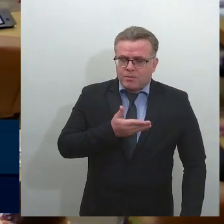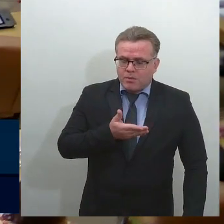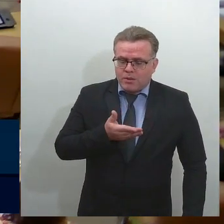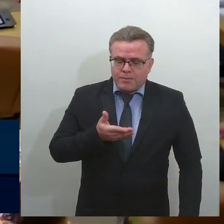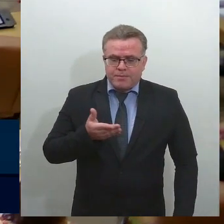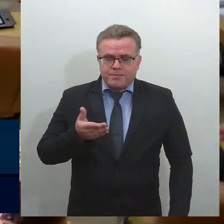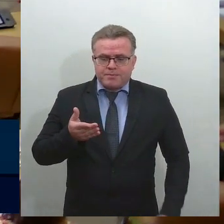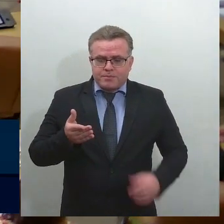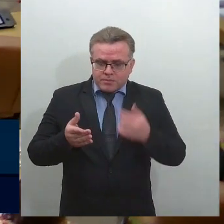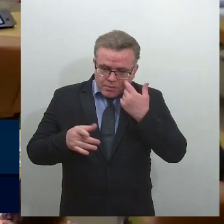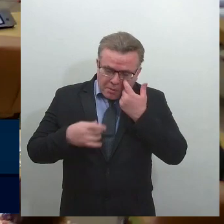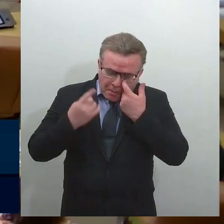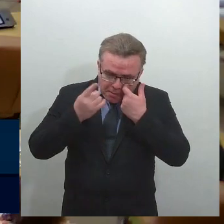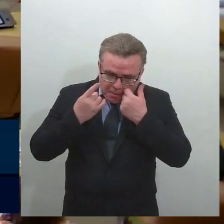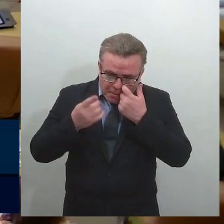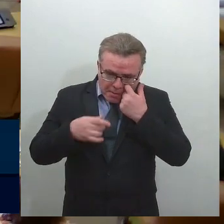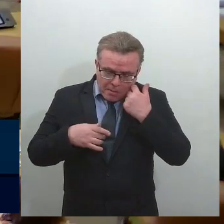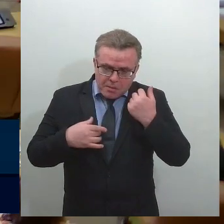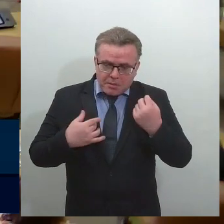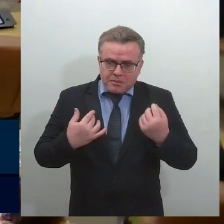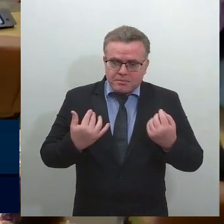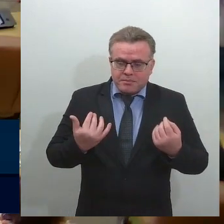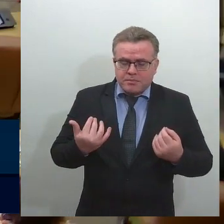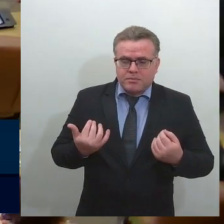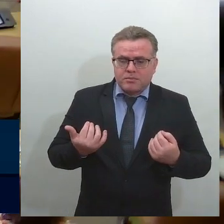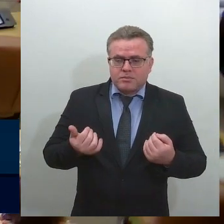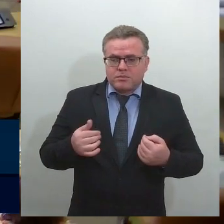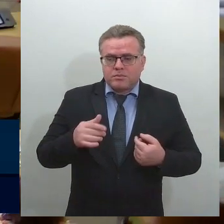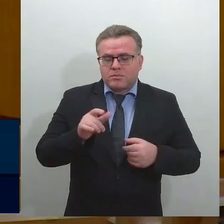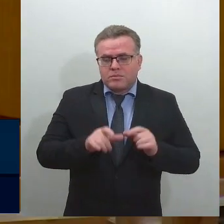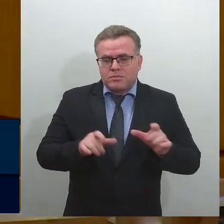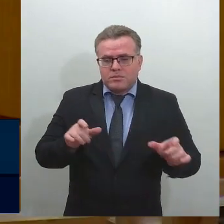público aqui presente que sempre tem feito